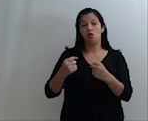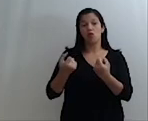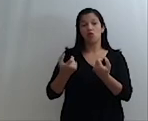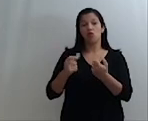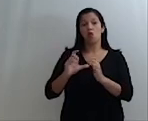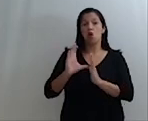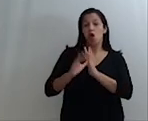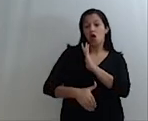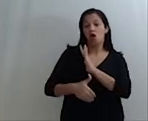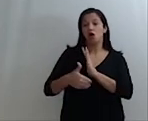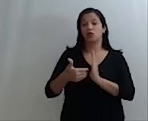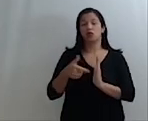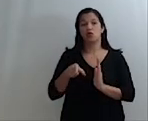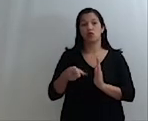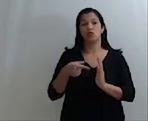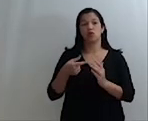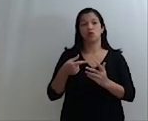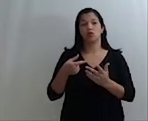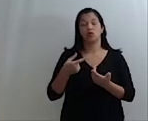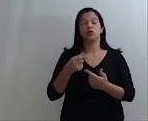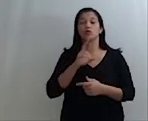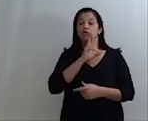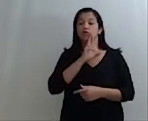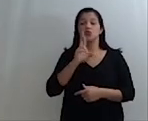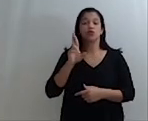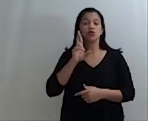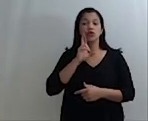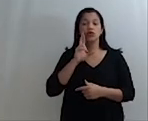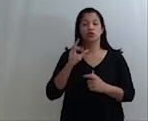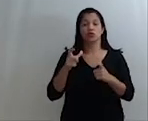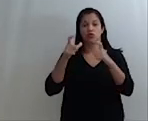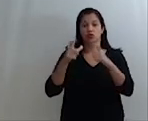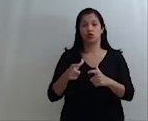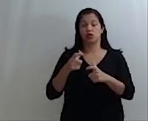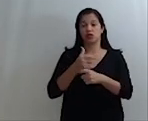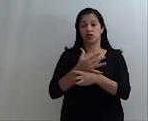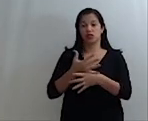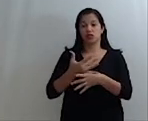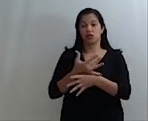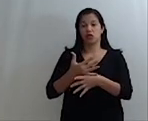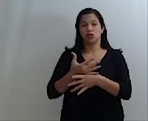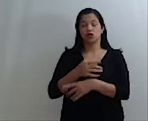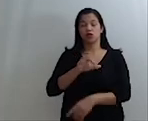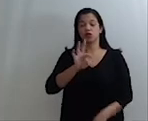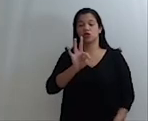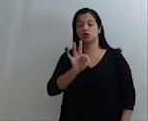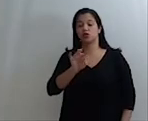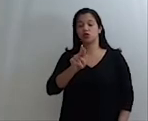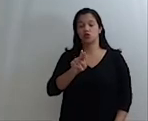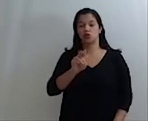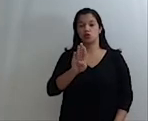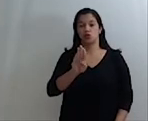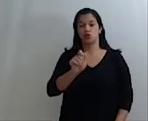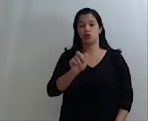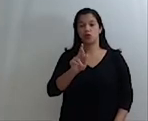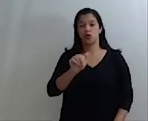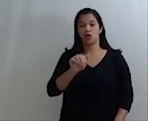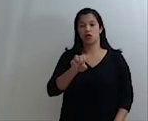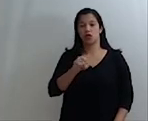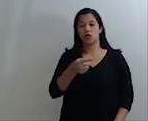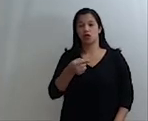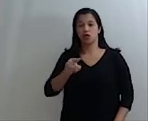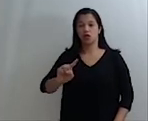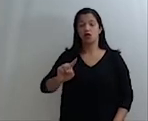assalto na cidade num restaurante na cidade de tubarão né então em relação a esse segundo objeto que também é importante nós não vamos